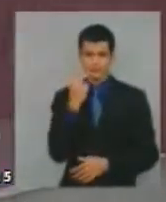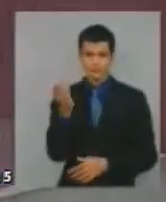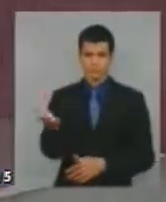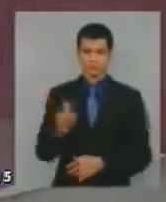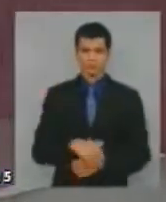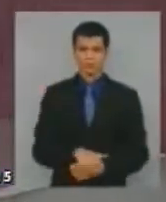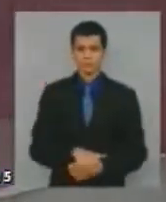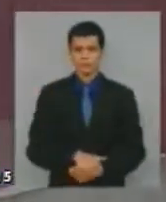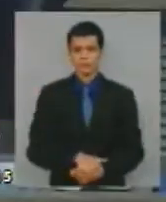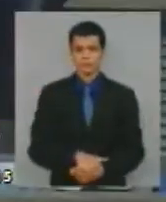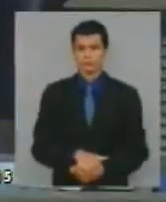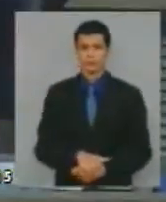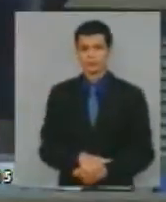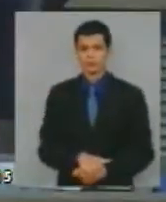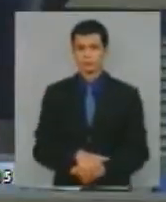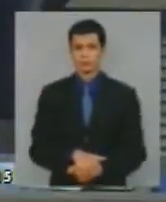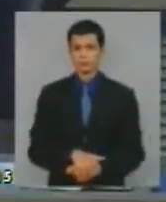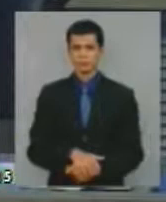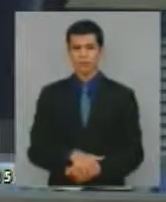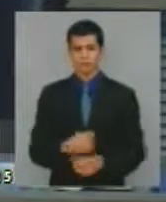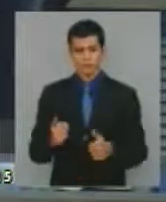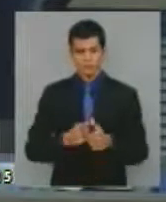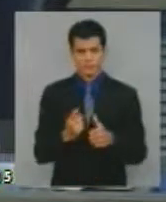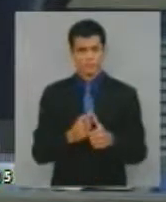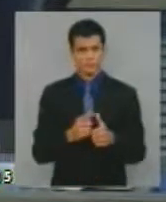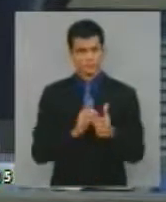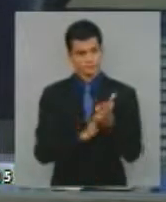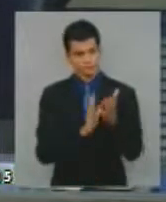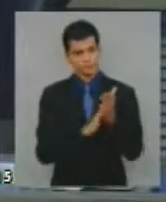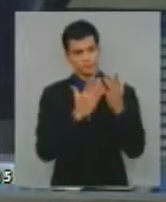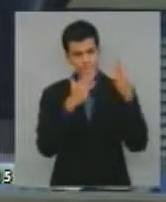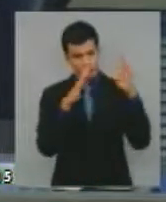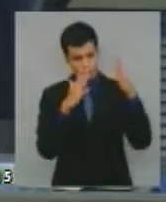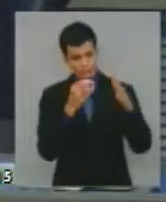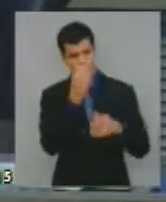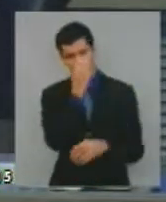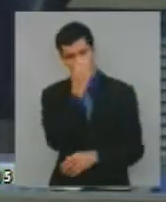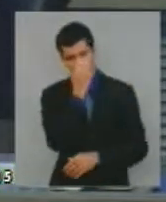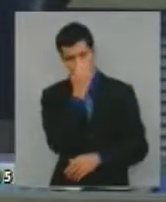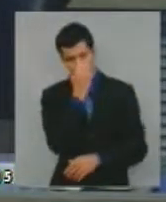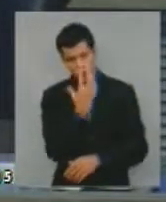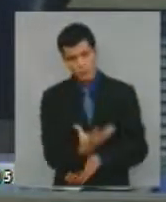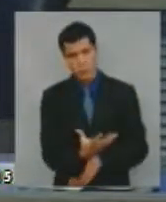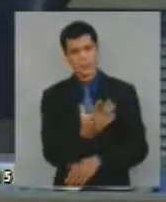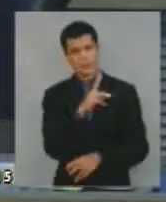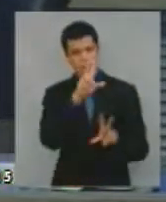Deputada. Primeiramente, gostaria de parabenizá-lo por este tema.